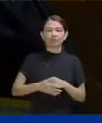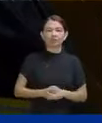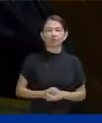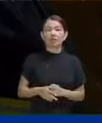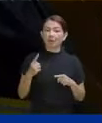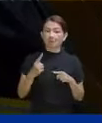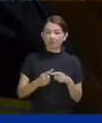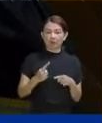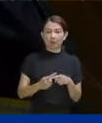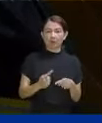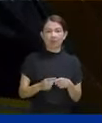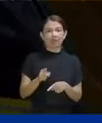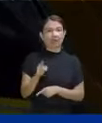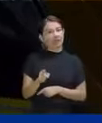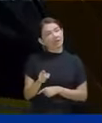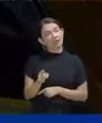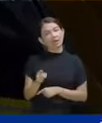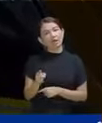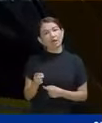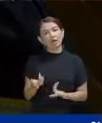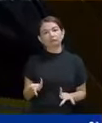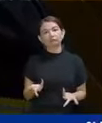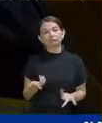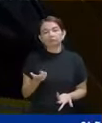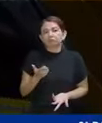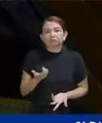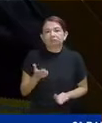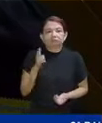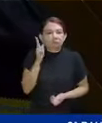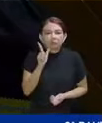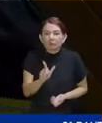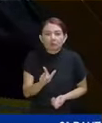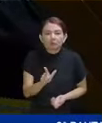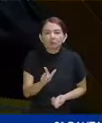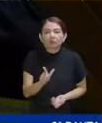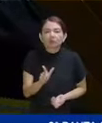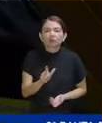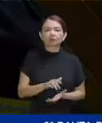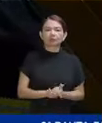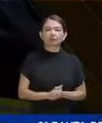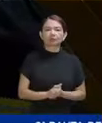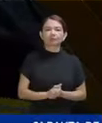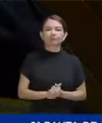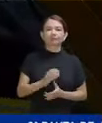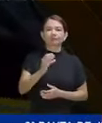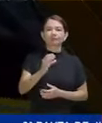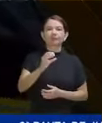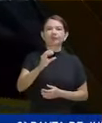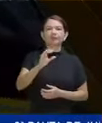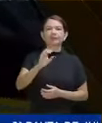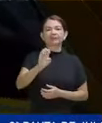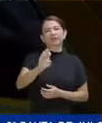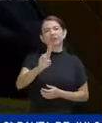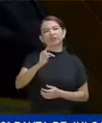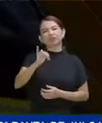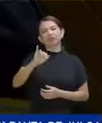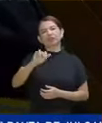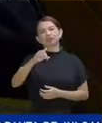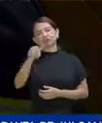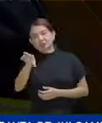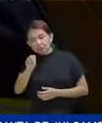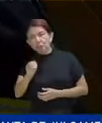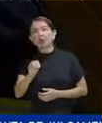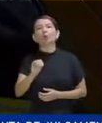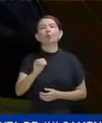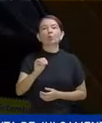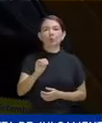fundamentando no fato de ter sido impedida de obter certidão de quitação eleitoral e, por conseguinte, isso